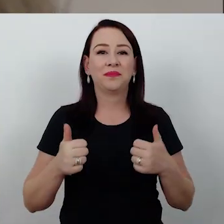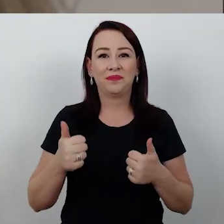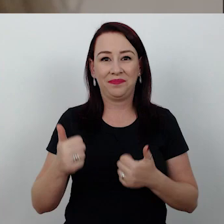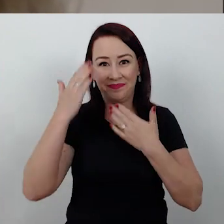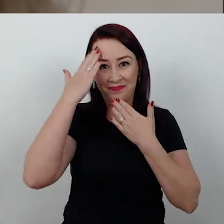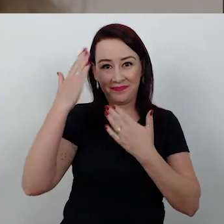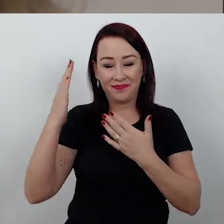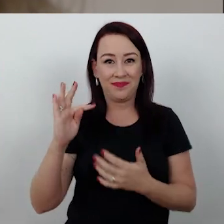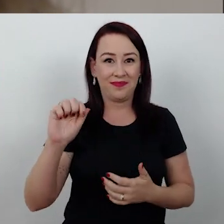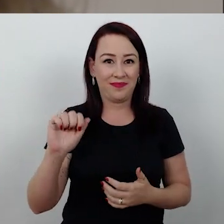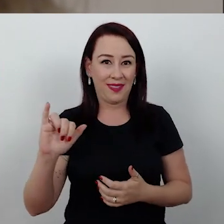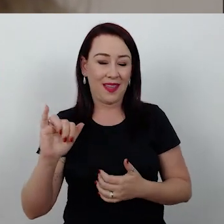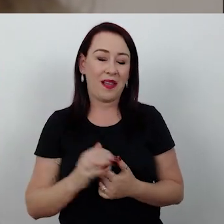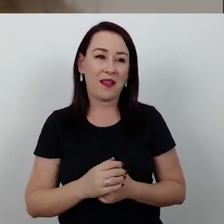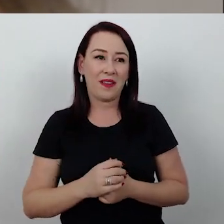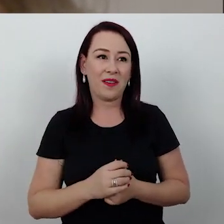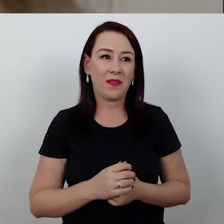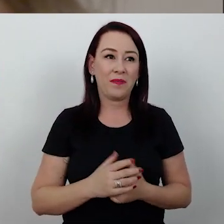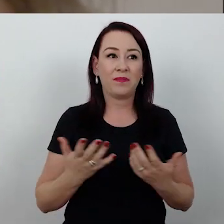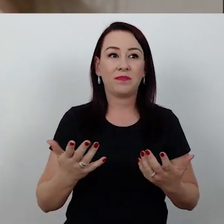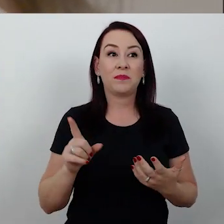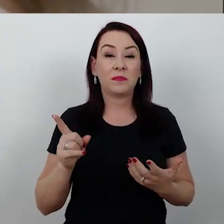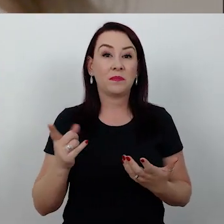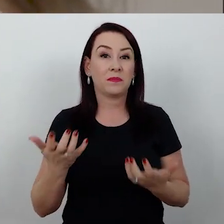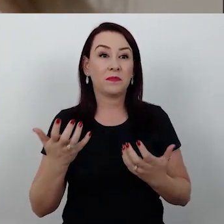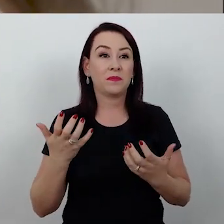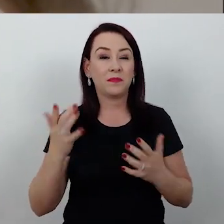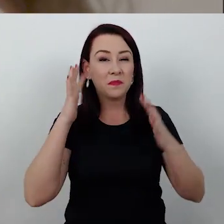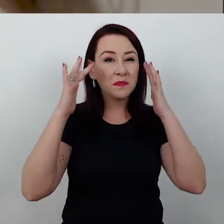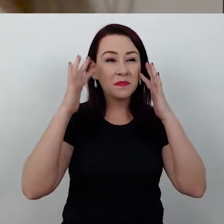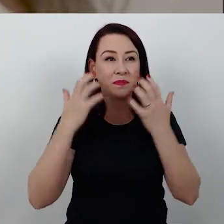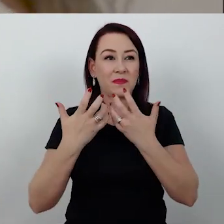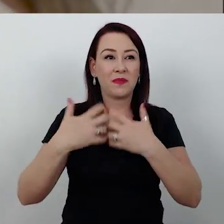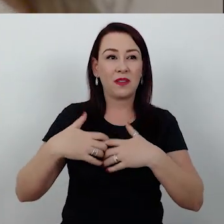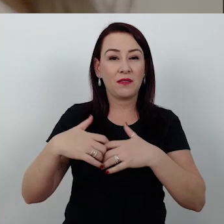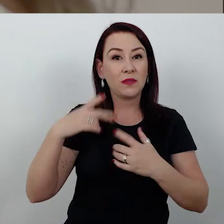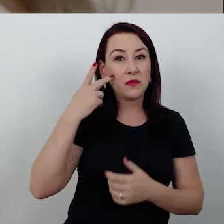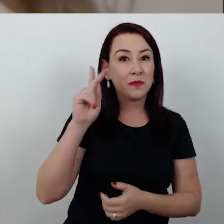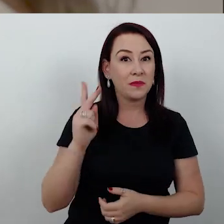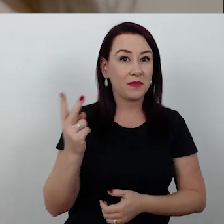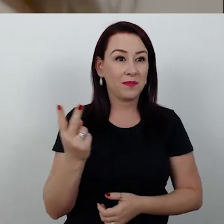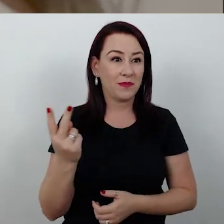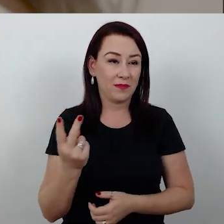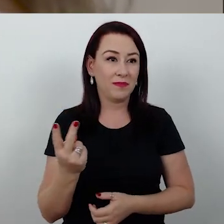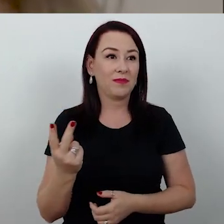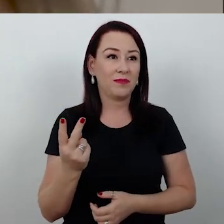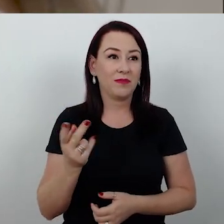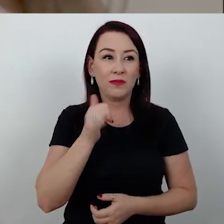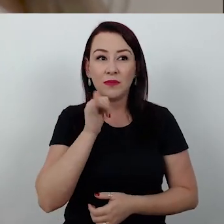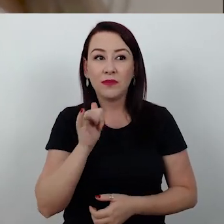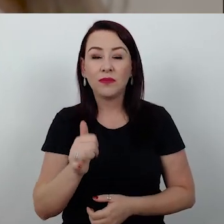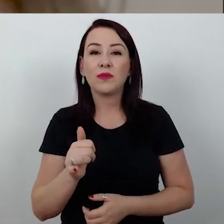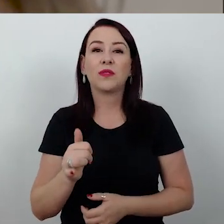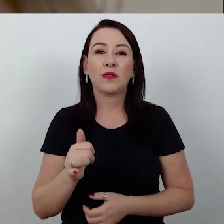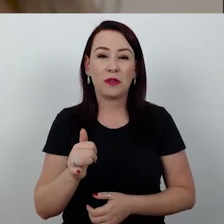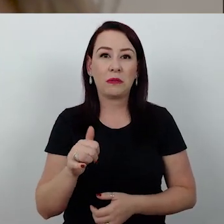obrigado, Thay. Eu queria fazer algumas colocações só para vocês relatarem um